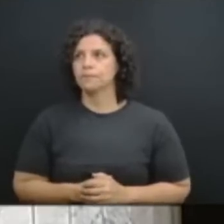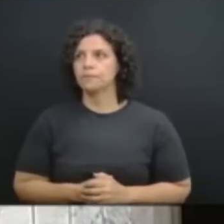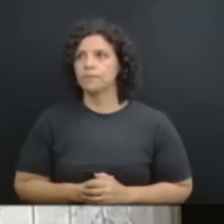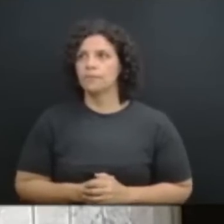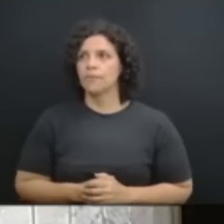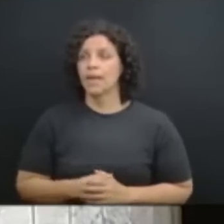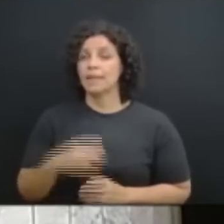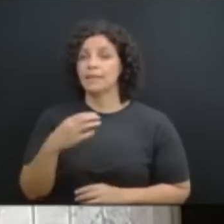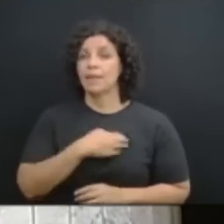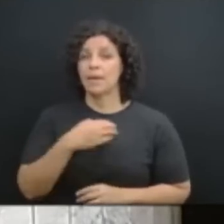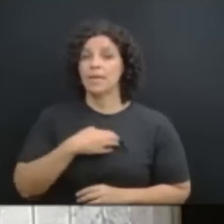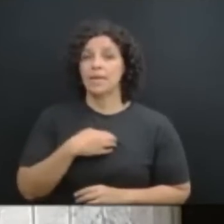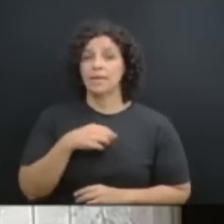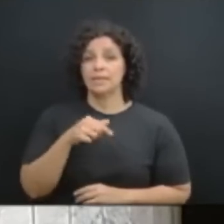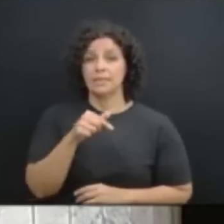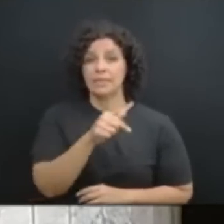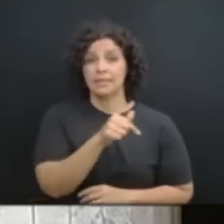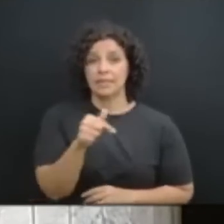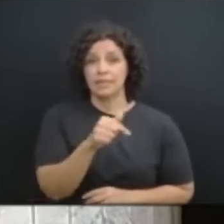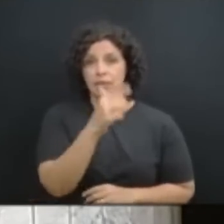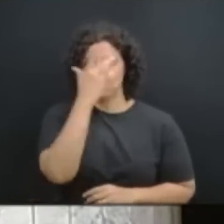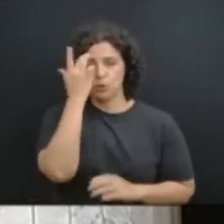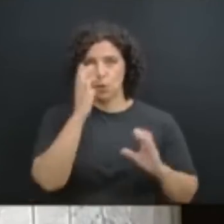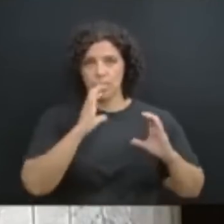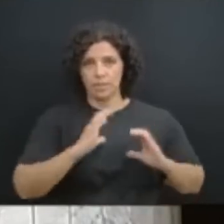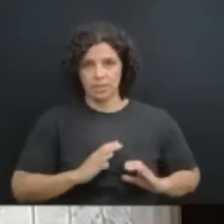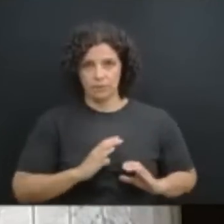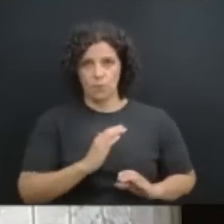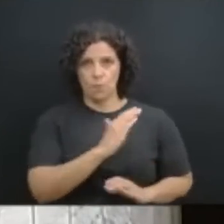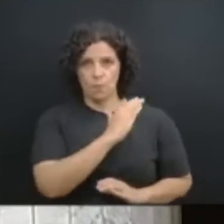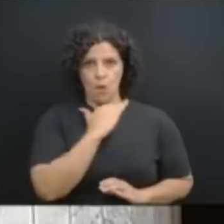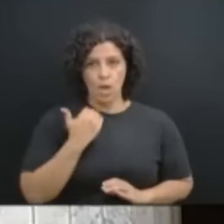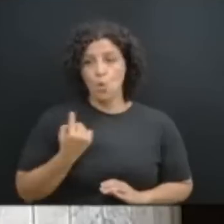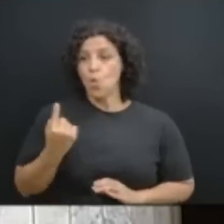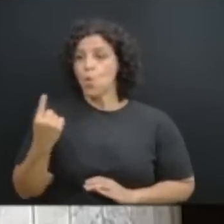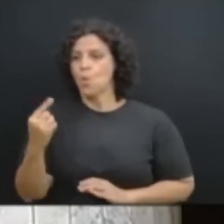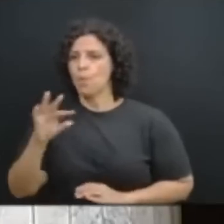na Bahia é 77 pessoas para cada policial, Antenor.